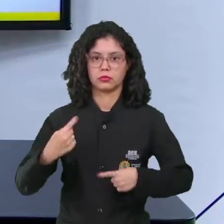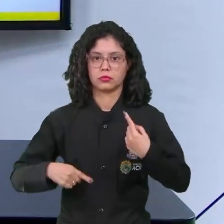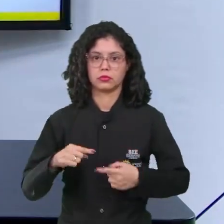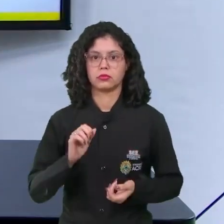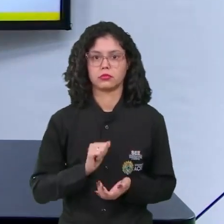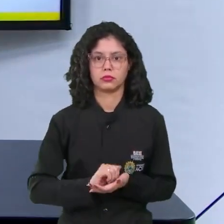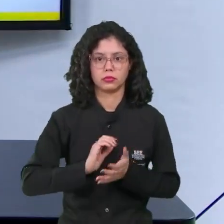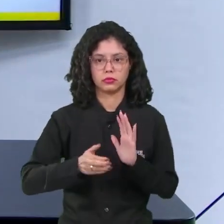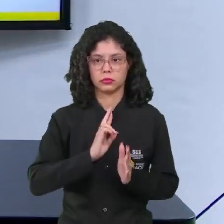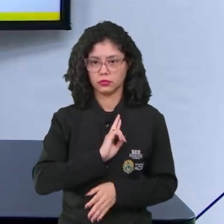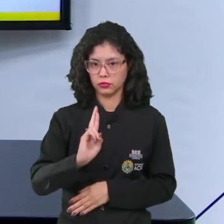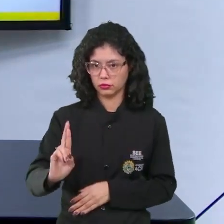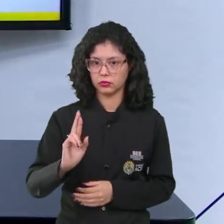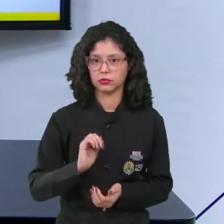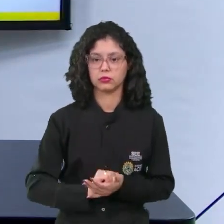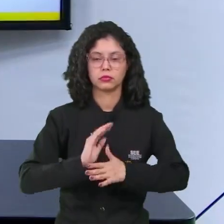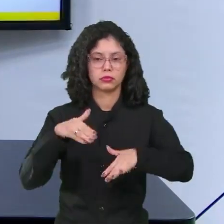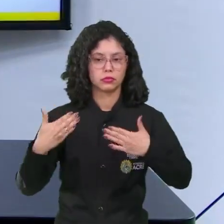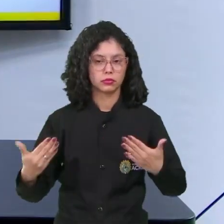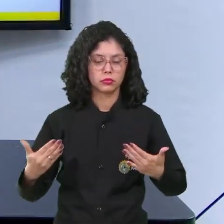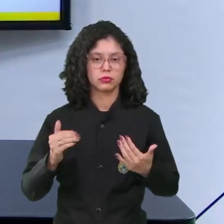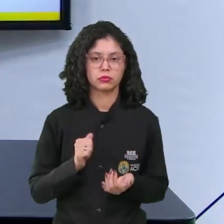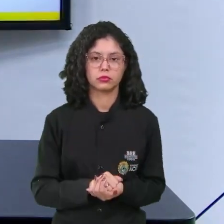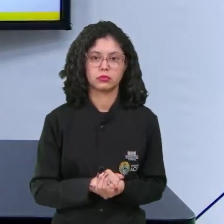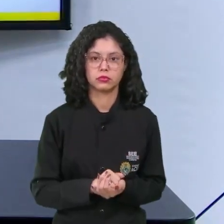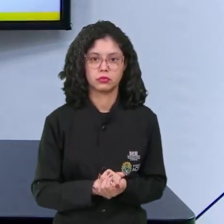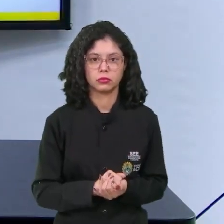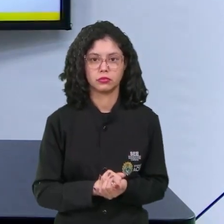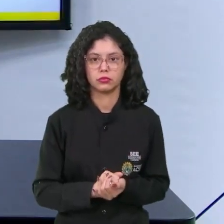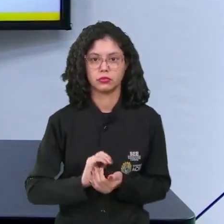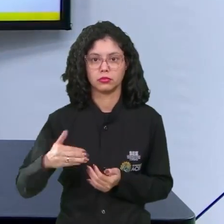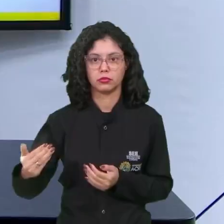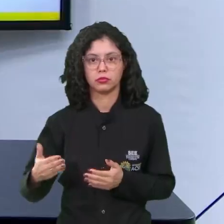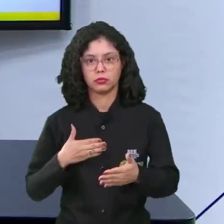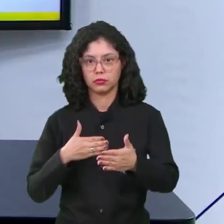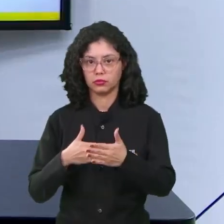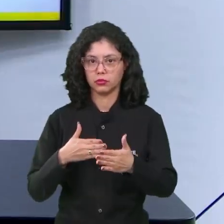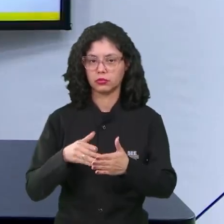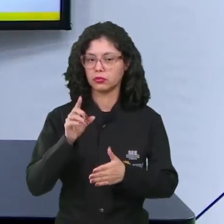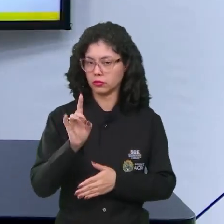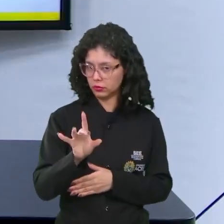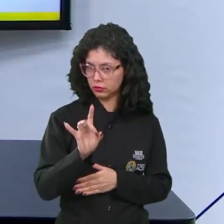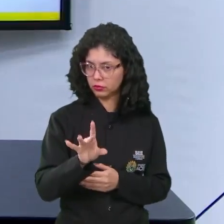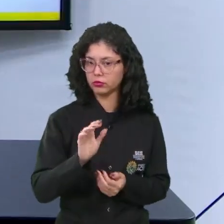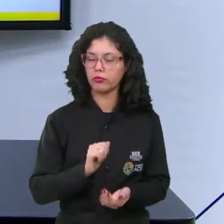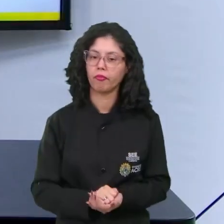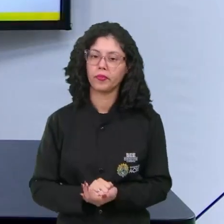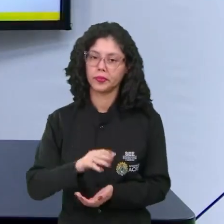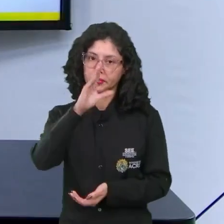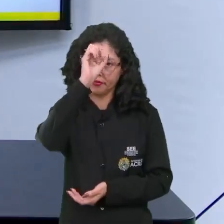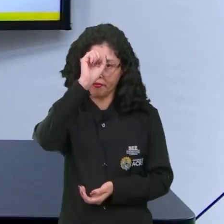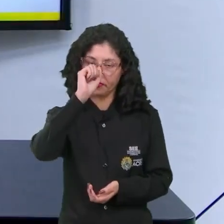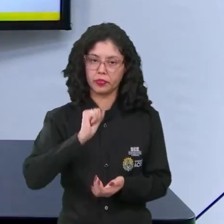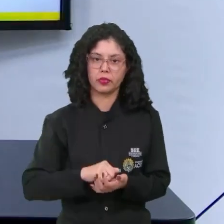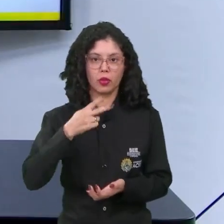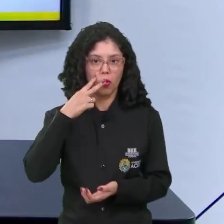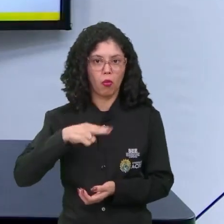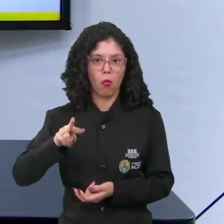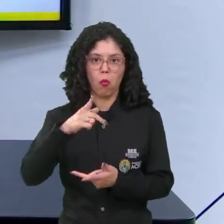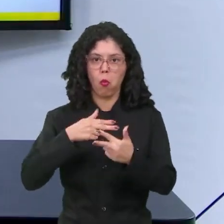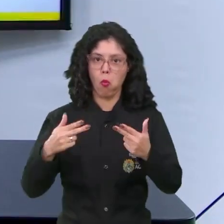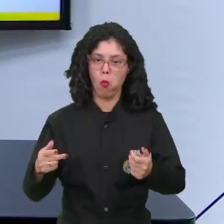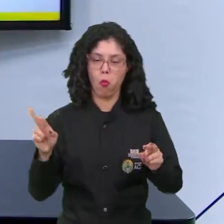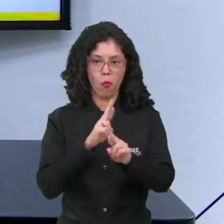partidária, religiosa, seja qual for, e quando eu me limito apenas a aprender ou ver